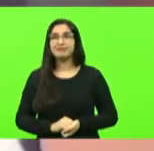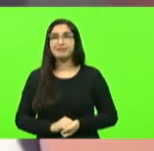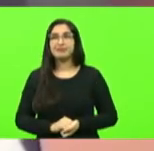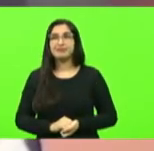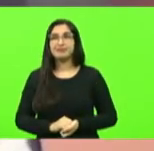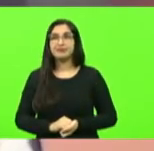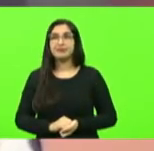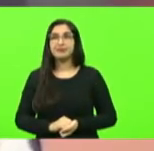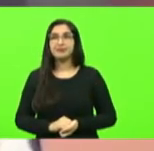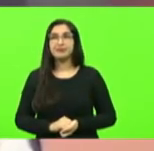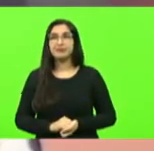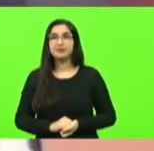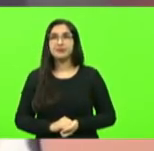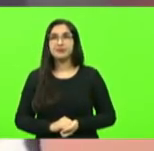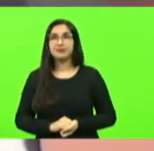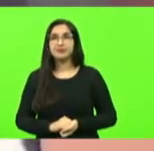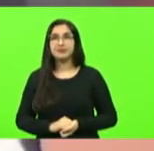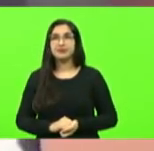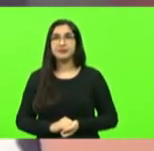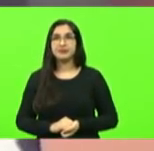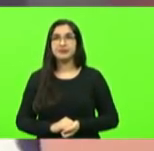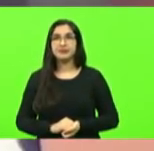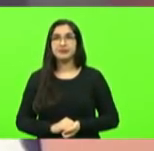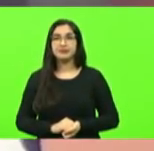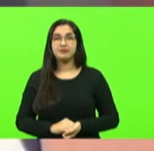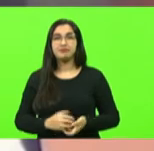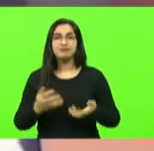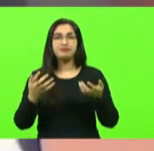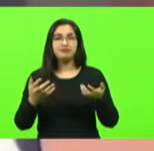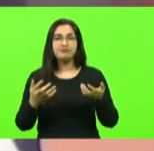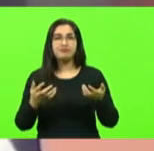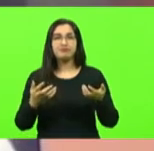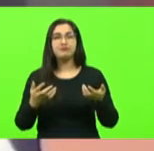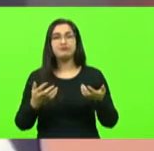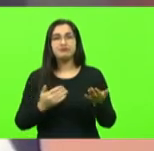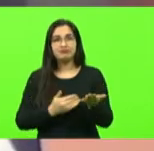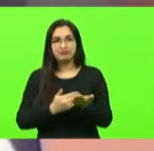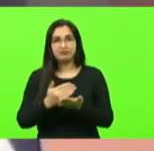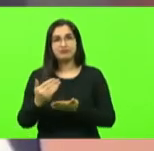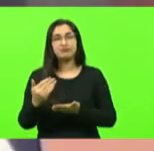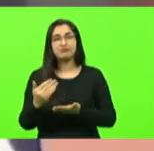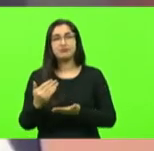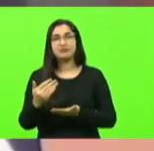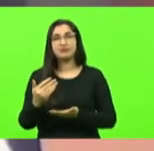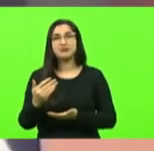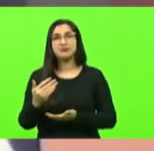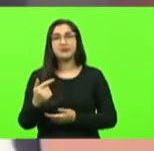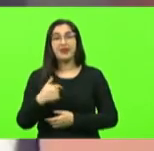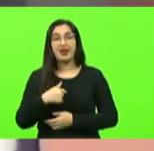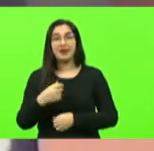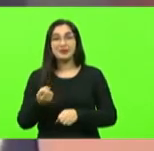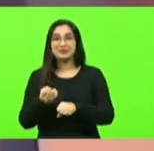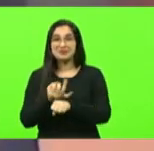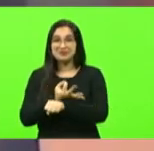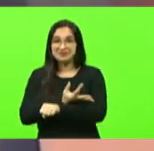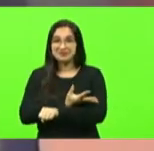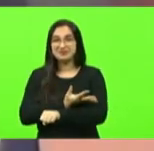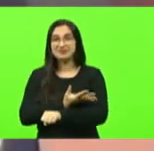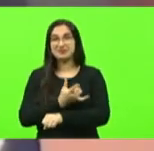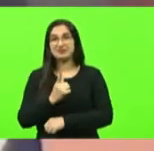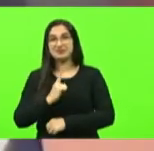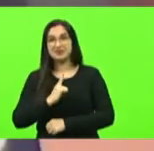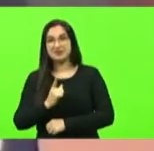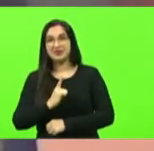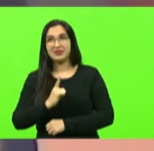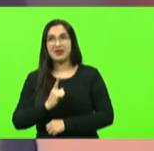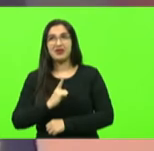Eu quero dizer que, ao mesmo tempo em que estou muito emocionada com